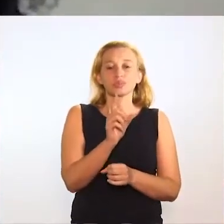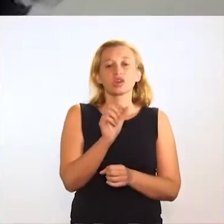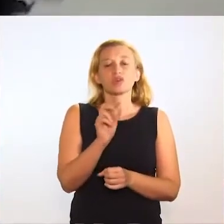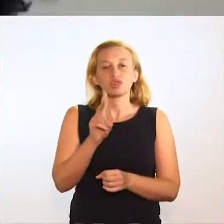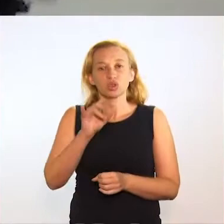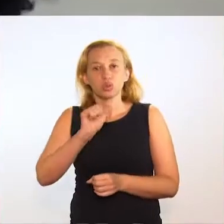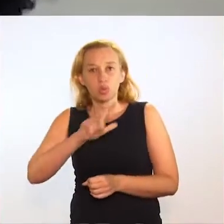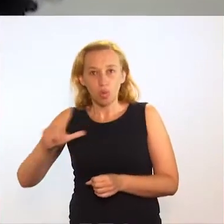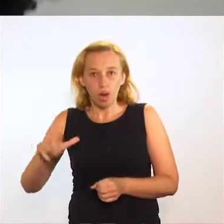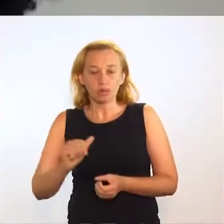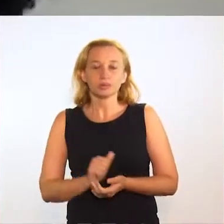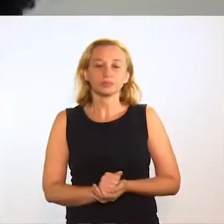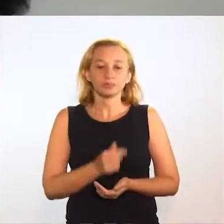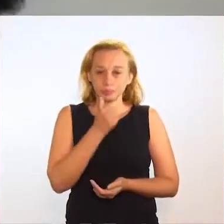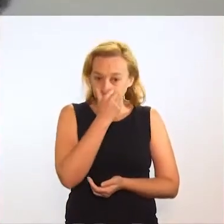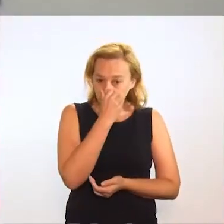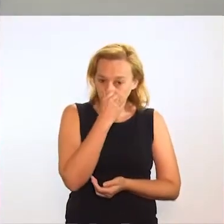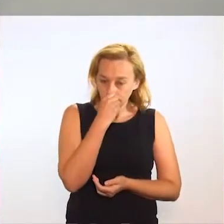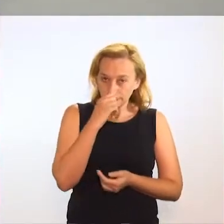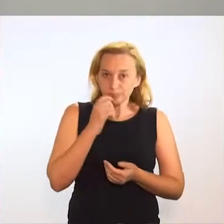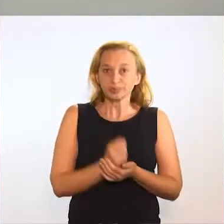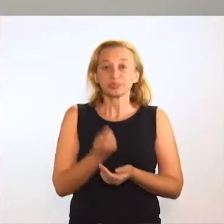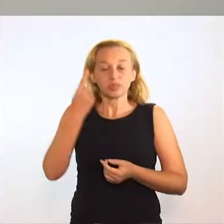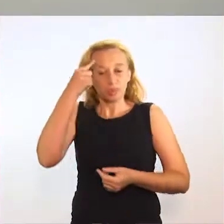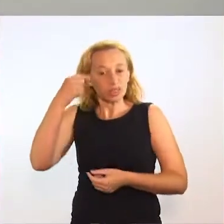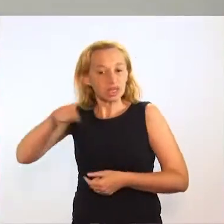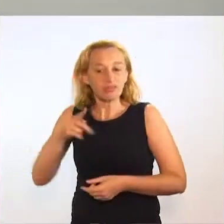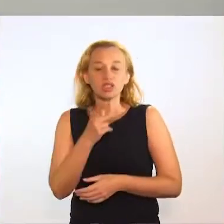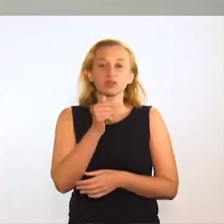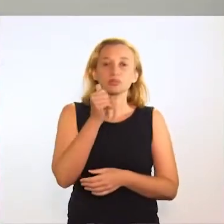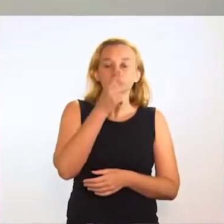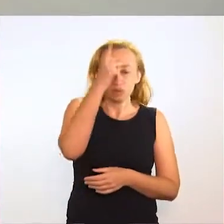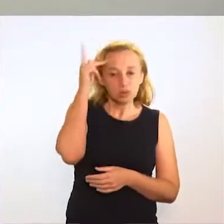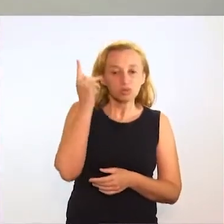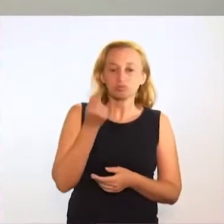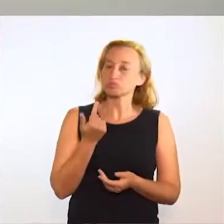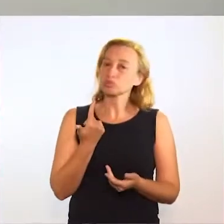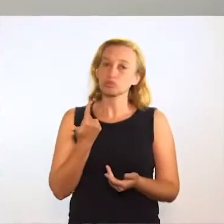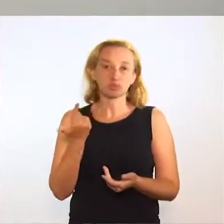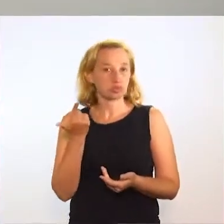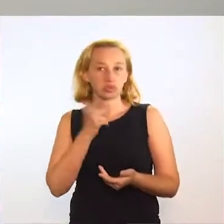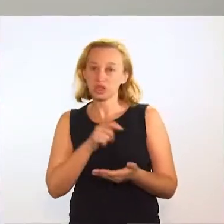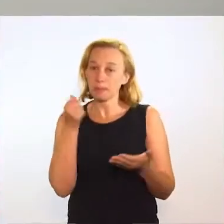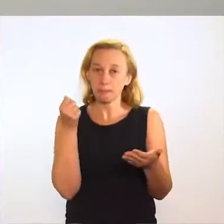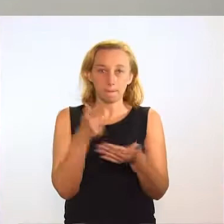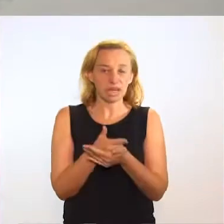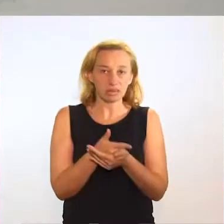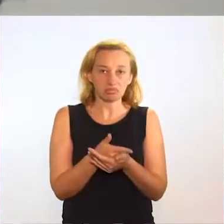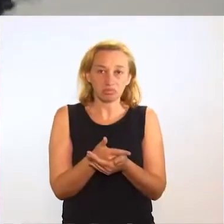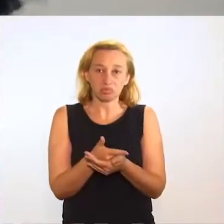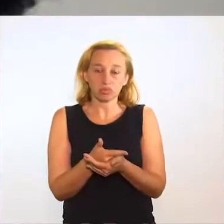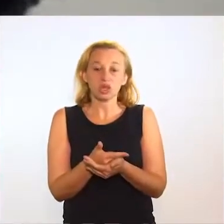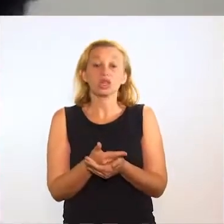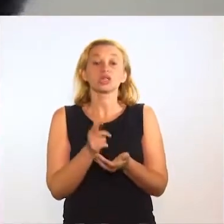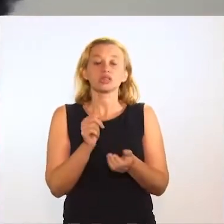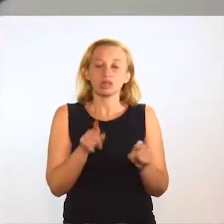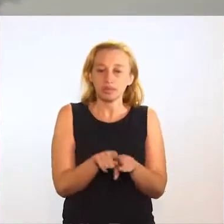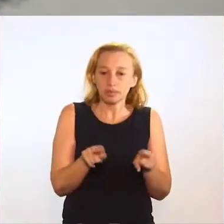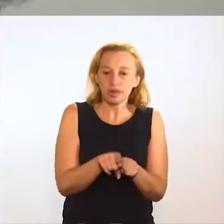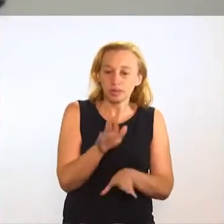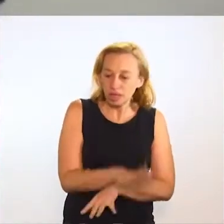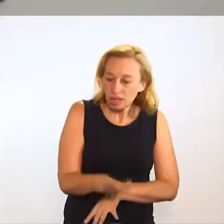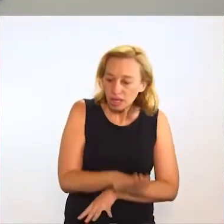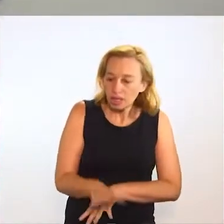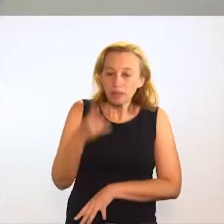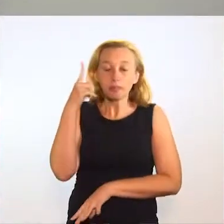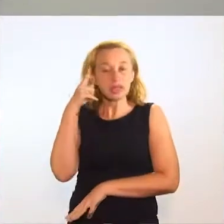também, que as pessoas podiam comprar uma box social e a gente mandar para aquelas pessoas que não poderiam pagar, né? A gente fez uma para uma ONG de